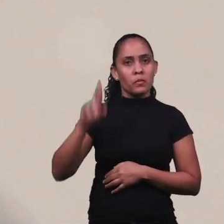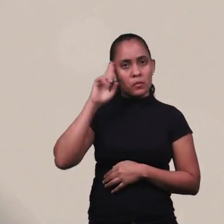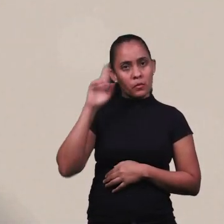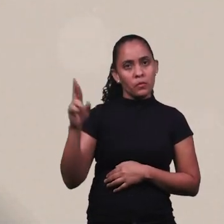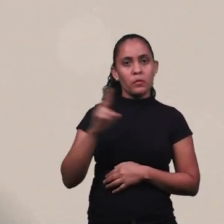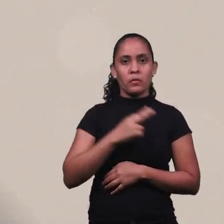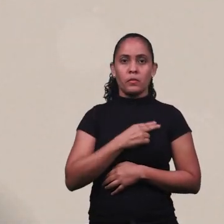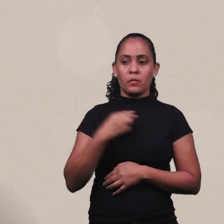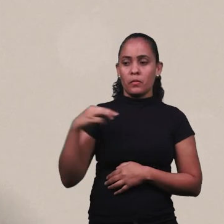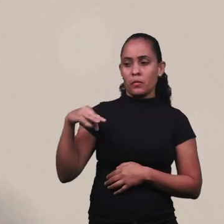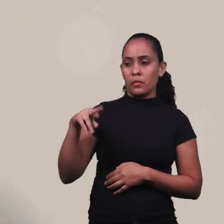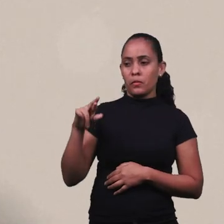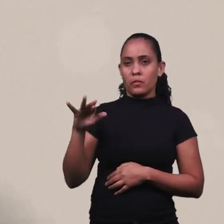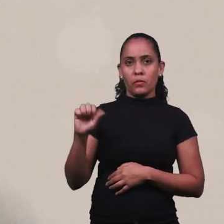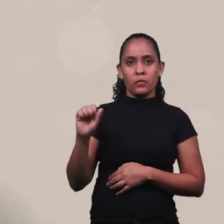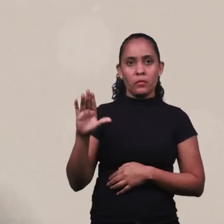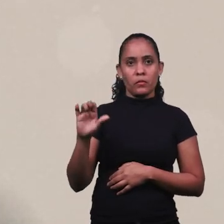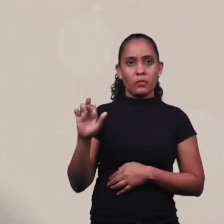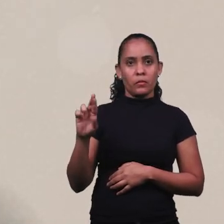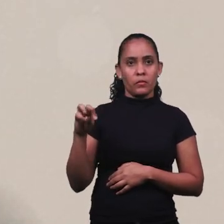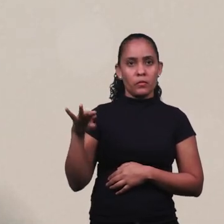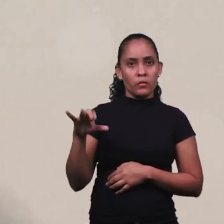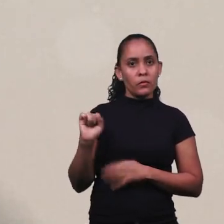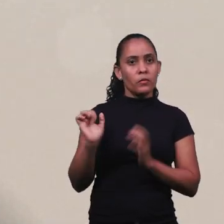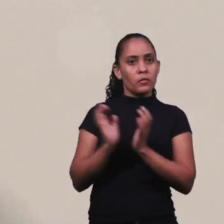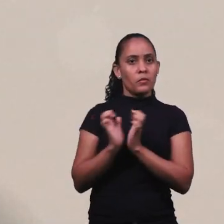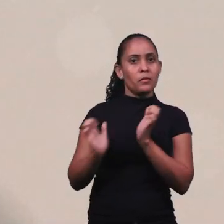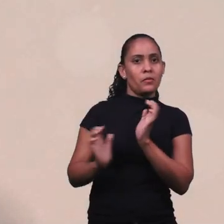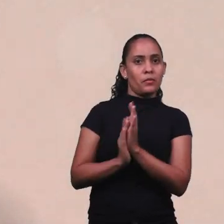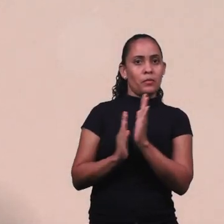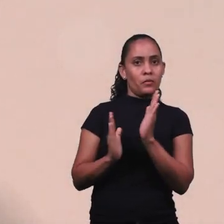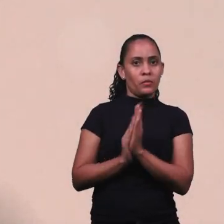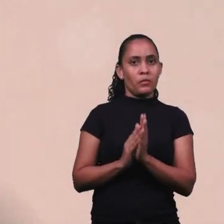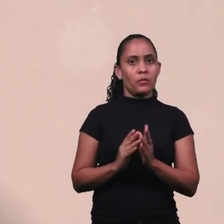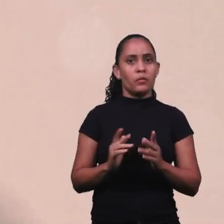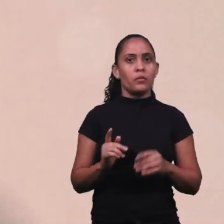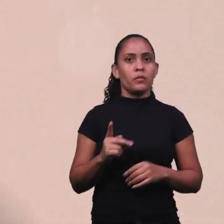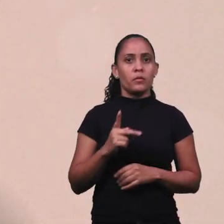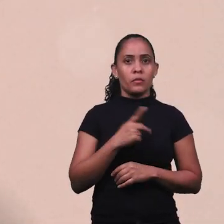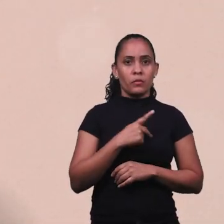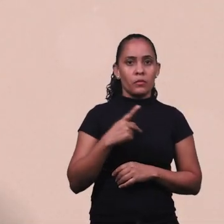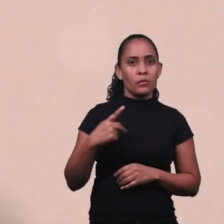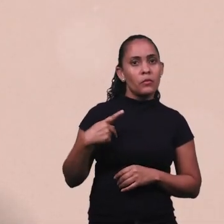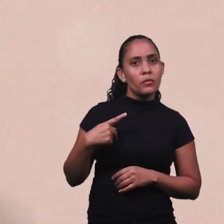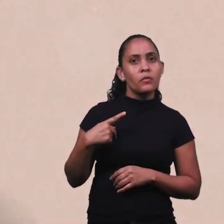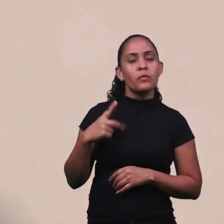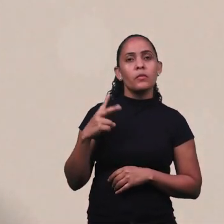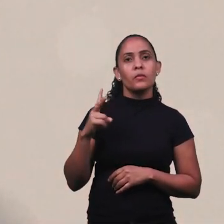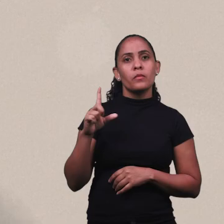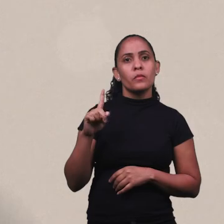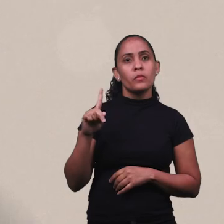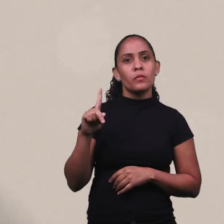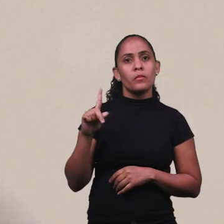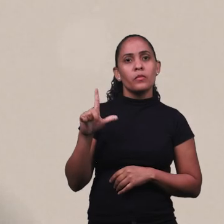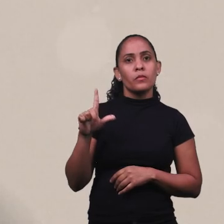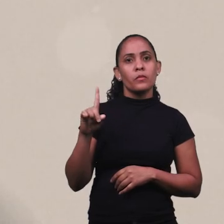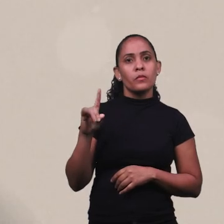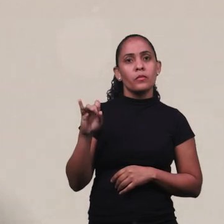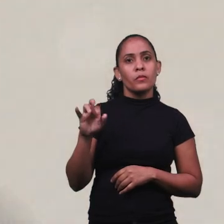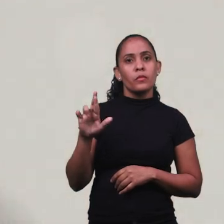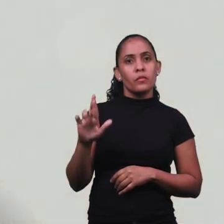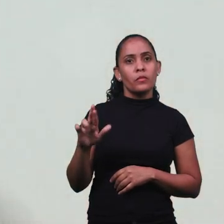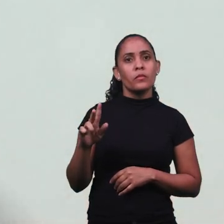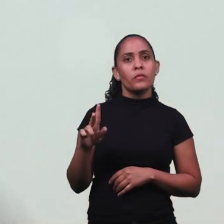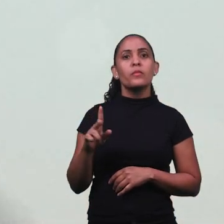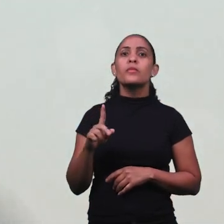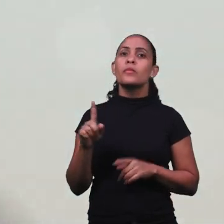é Maria do Carmo. Sou do grupo de louvor. O pastor é o pastor Valdir. Sou de Cupira, da